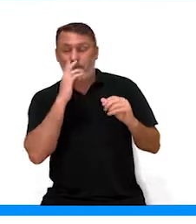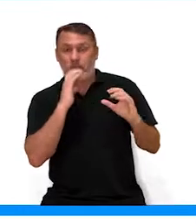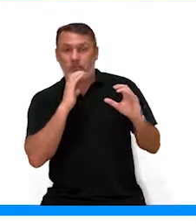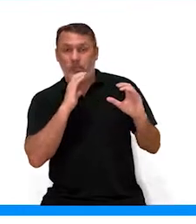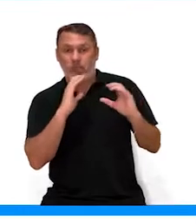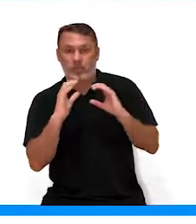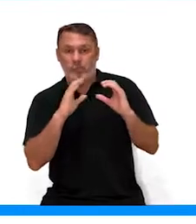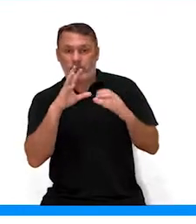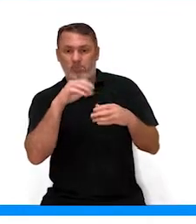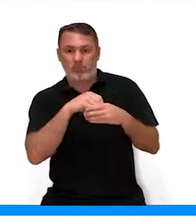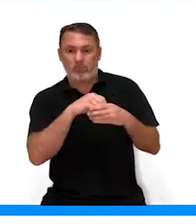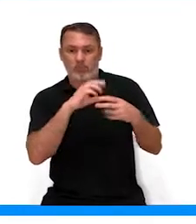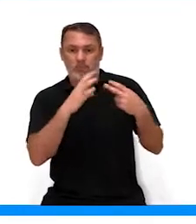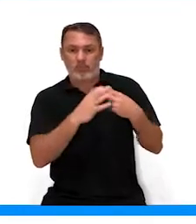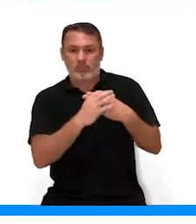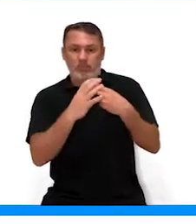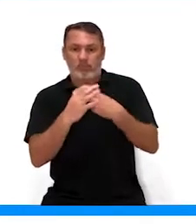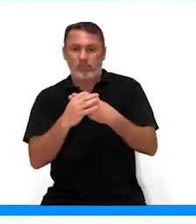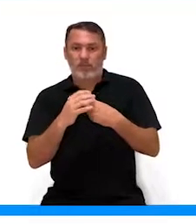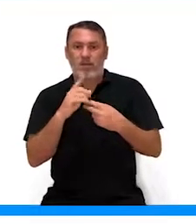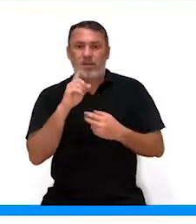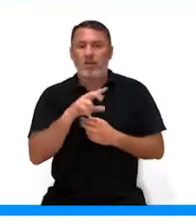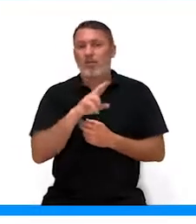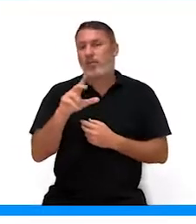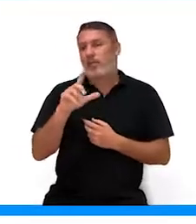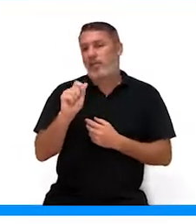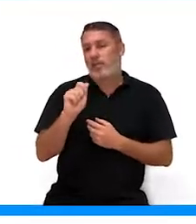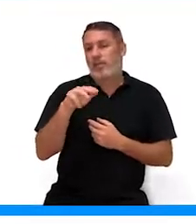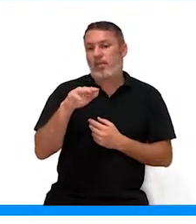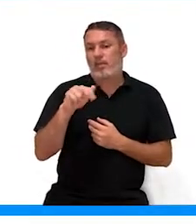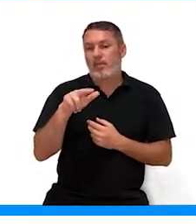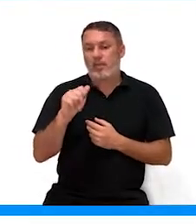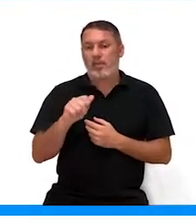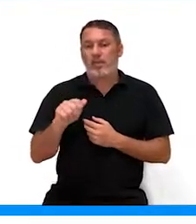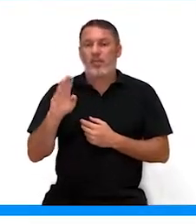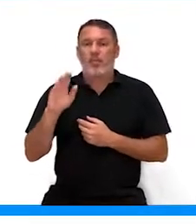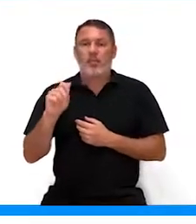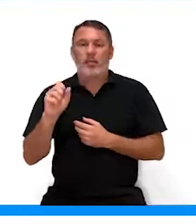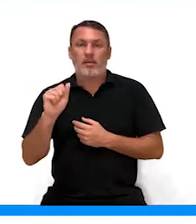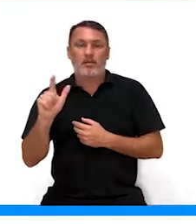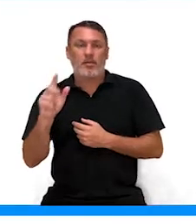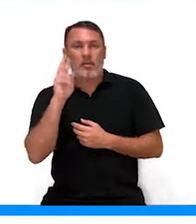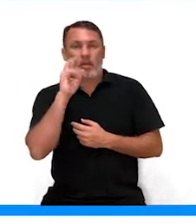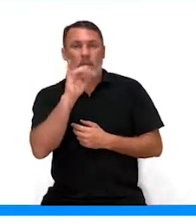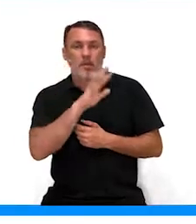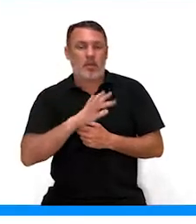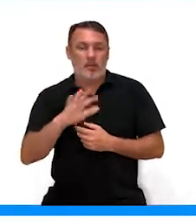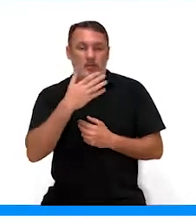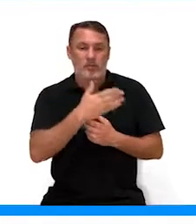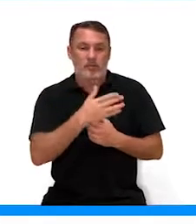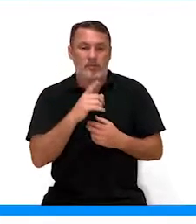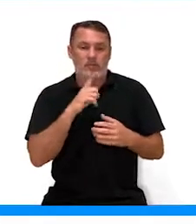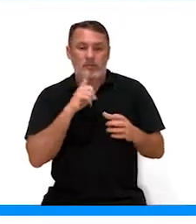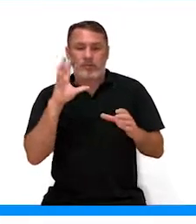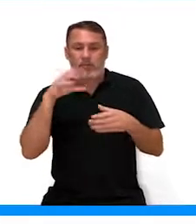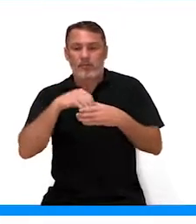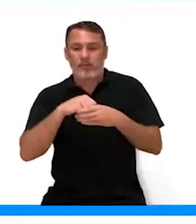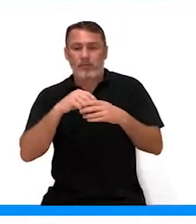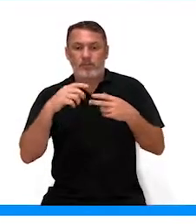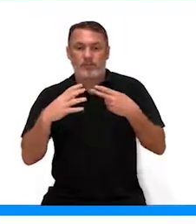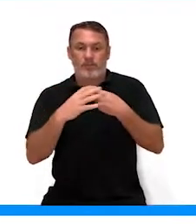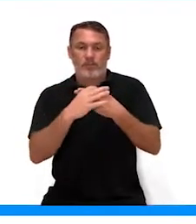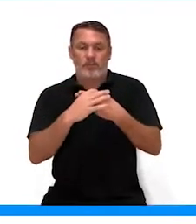associados. Essa comunicação, ela é feita por uma lâmina, chamada de lâmina basal, como vocês podem observar aí